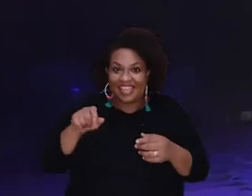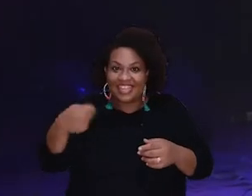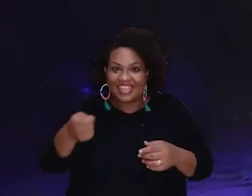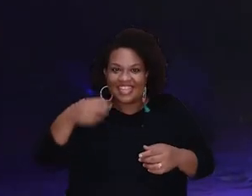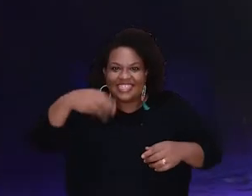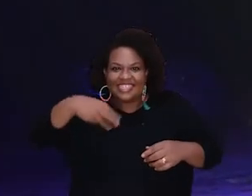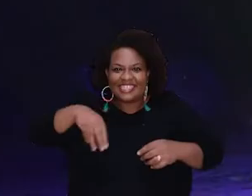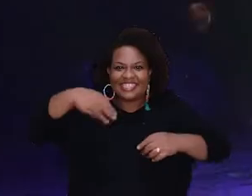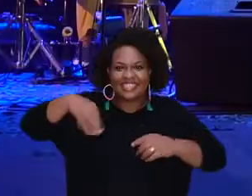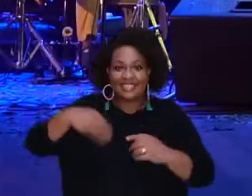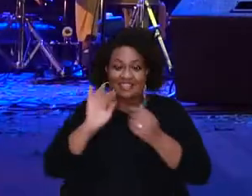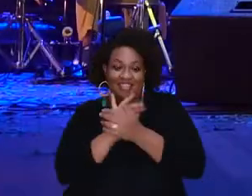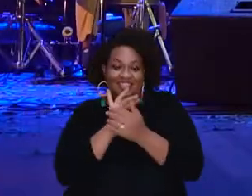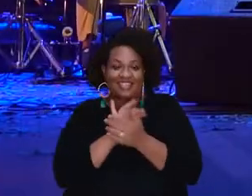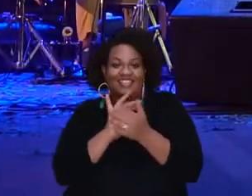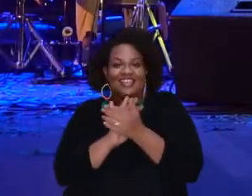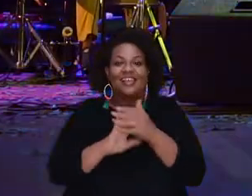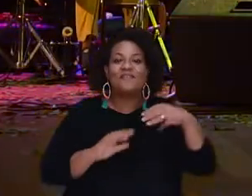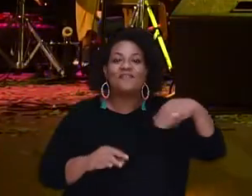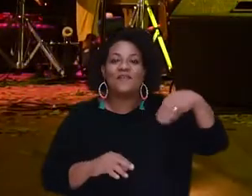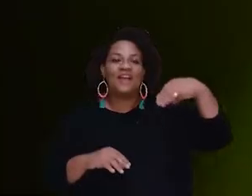Mauricéia, Mauricéia,